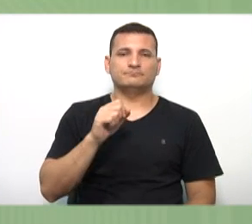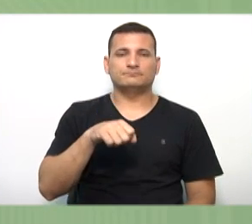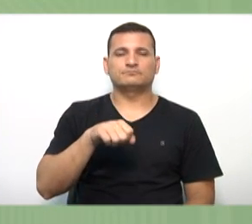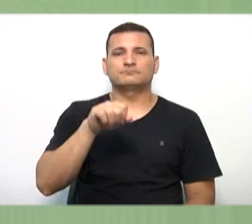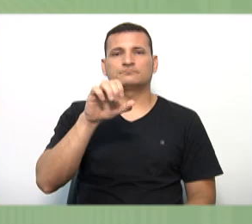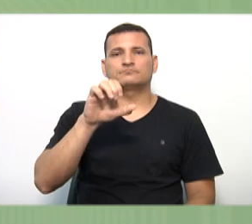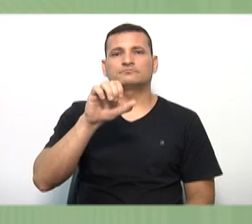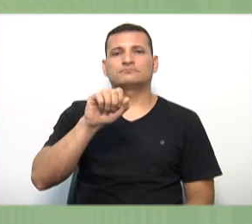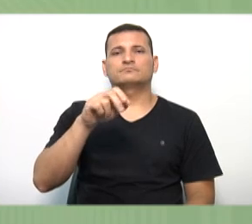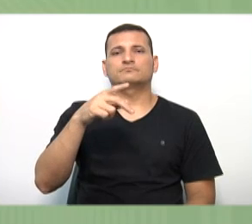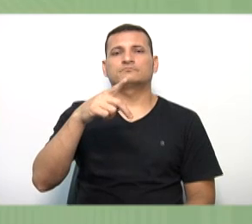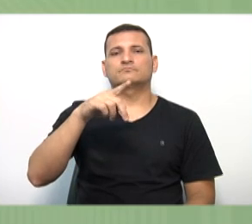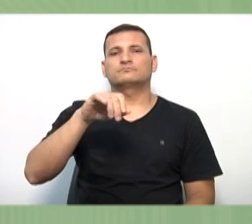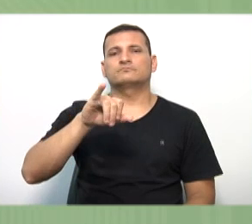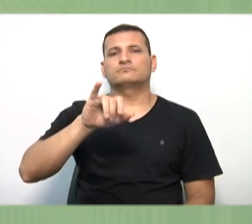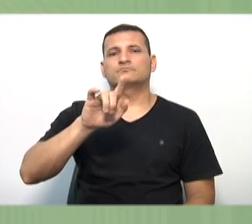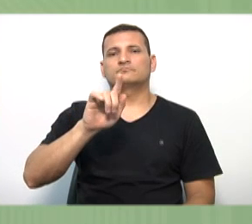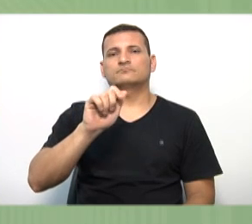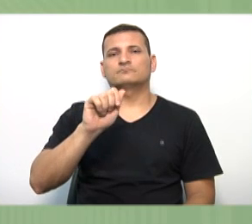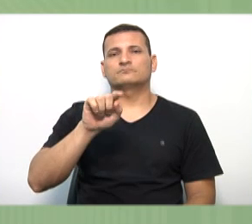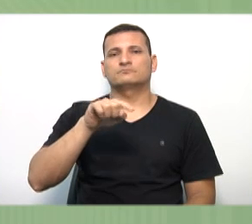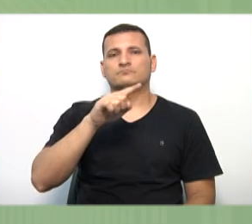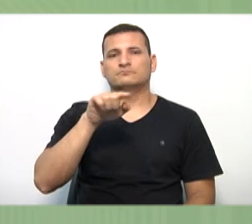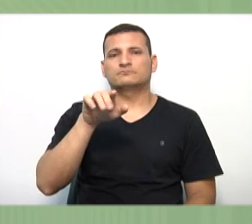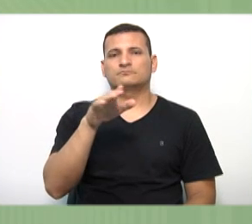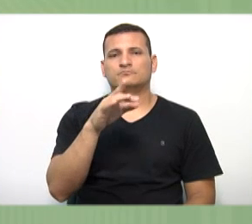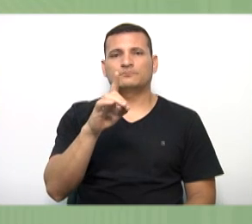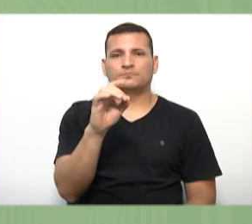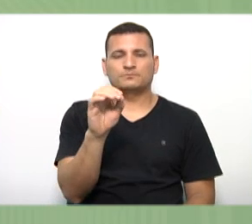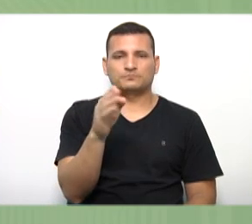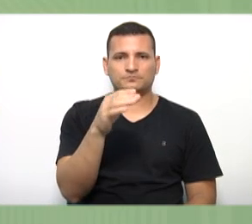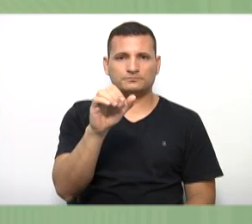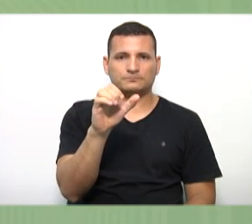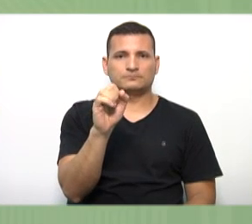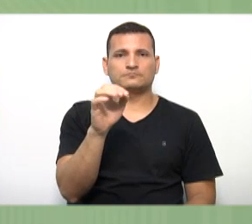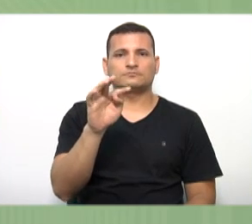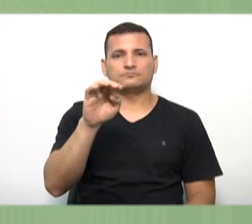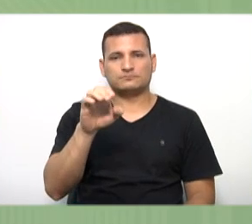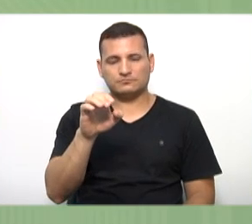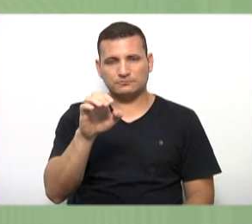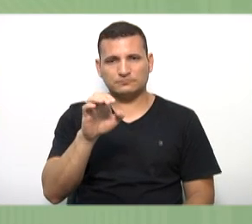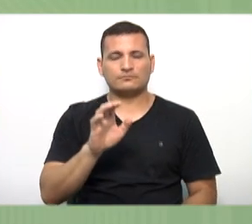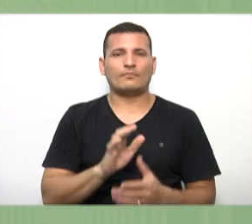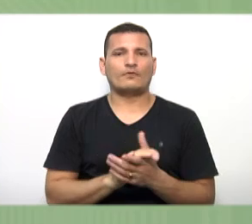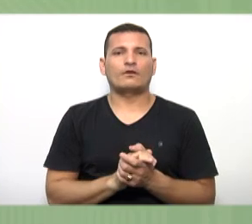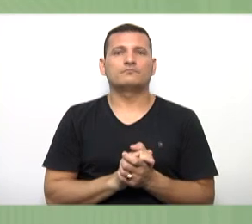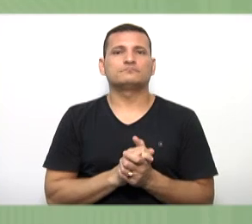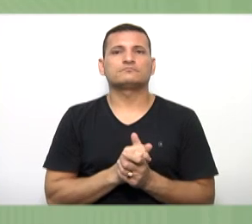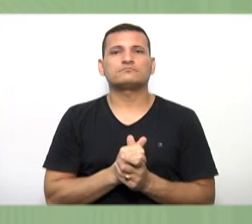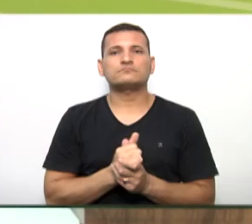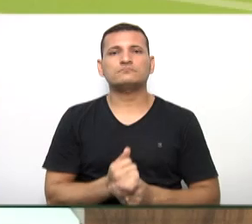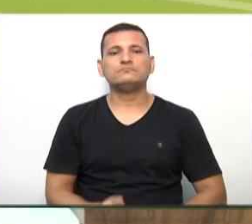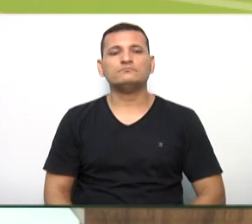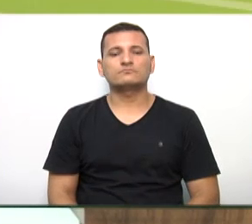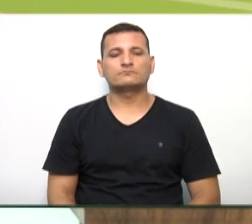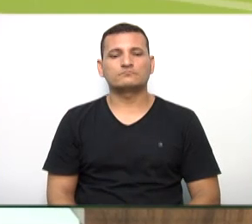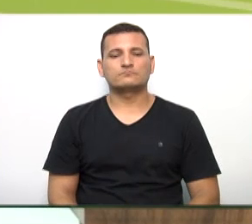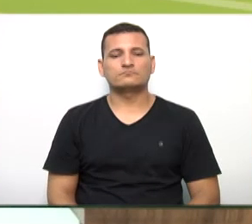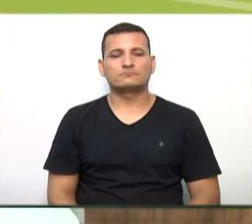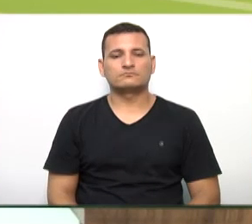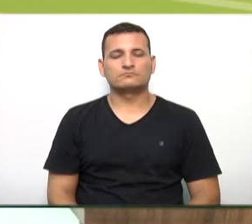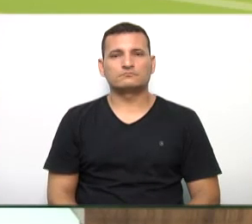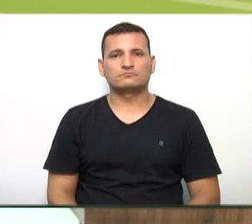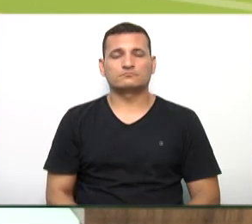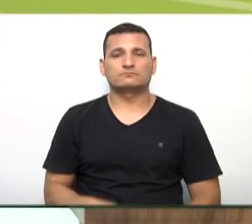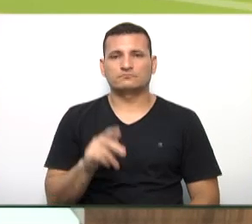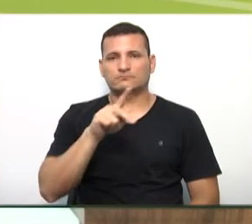professora Jane Suzy. Jane Suzy. Professora, a senhora pode trazer a resposta aí que eles... Segundo a